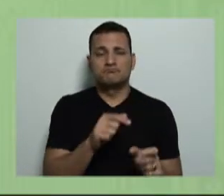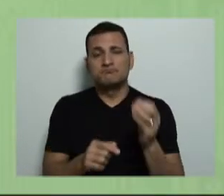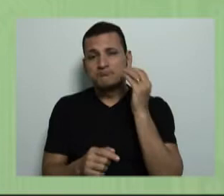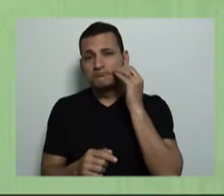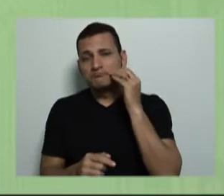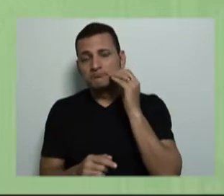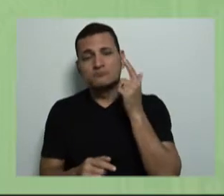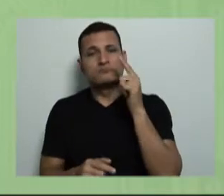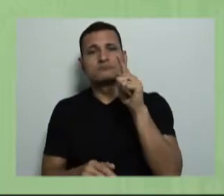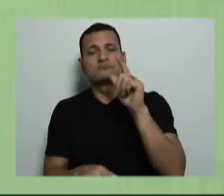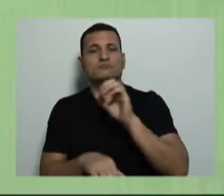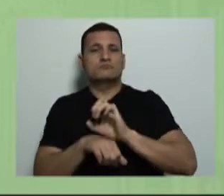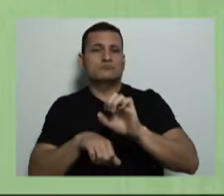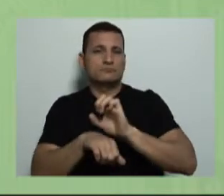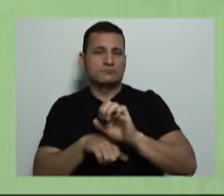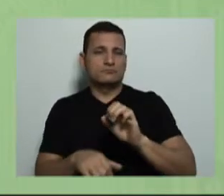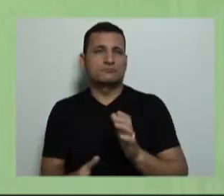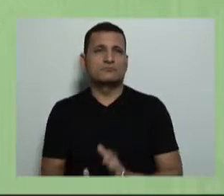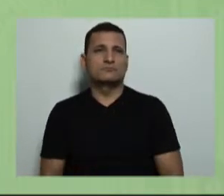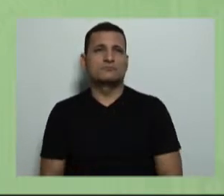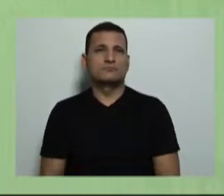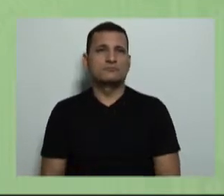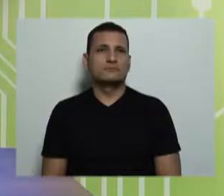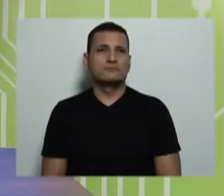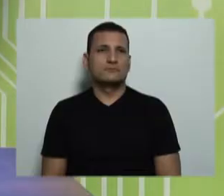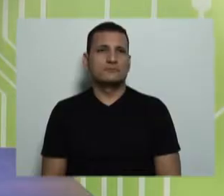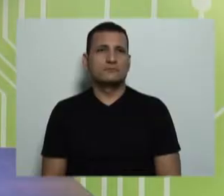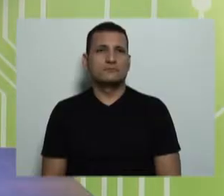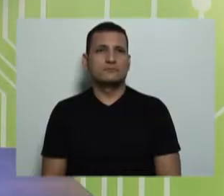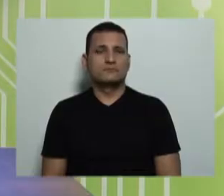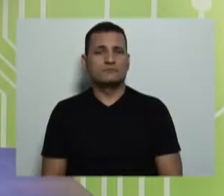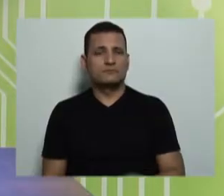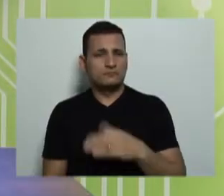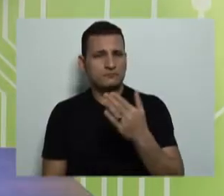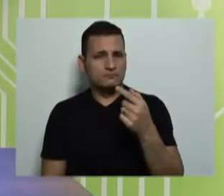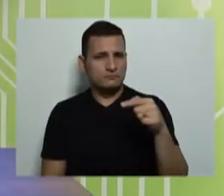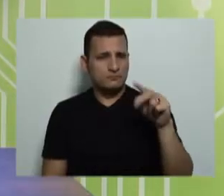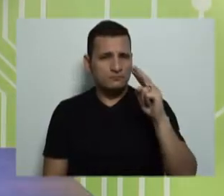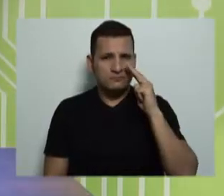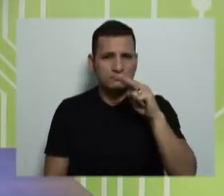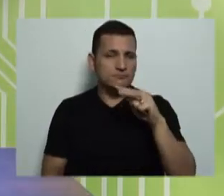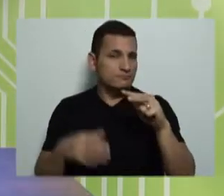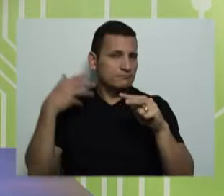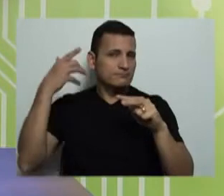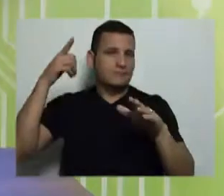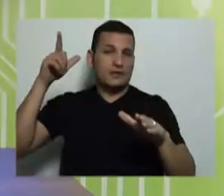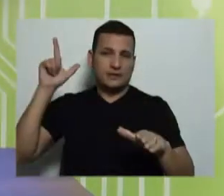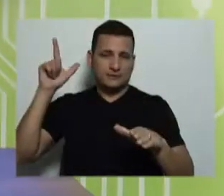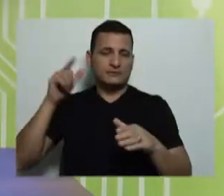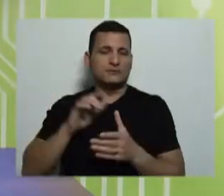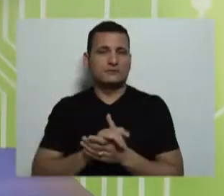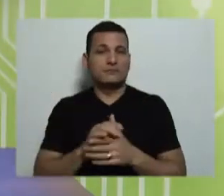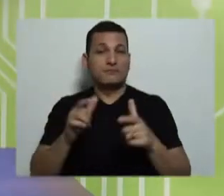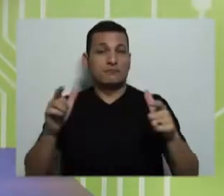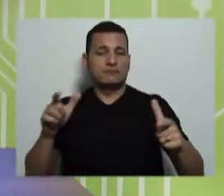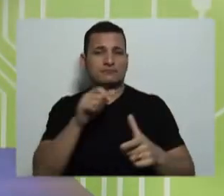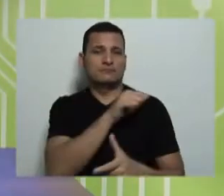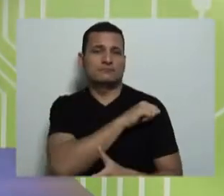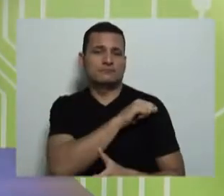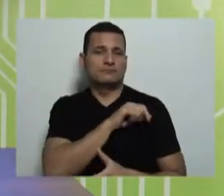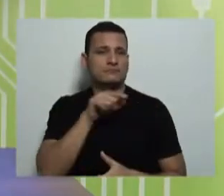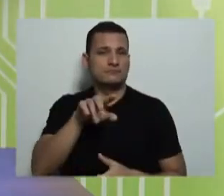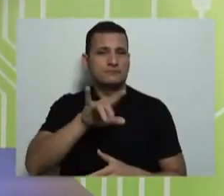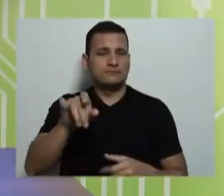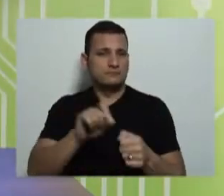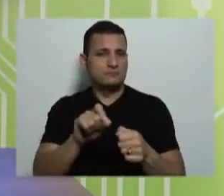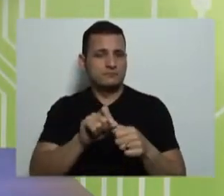por agentes de integração. Pessoal, os senhores viram aí na palestra anterior que a maioria dos nossos alunos vão fazer o